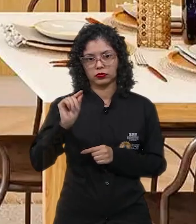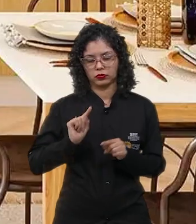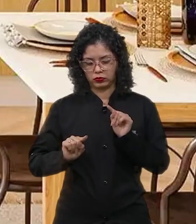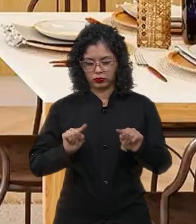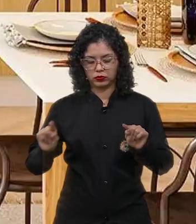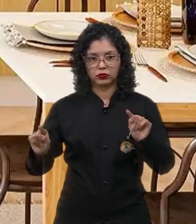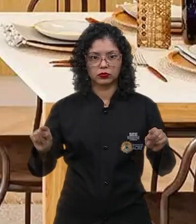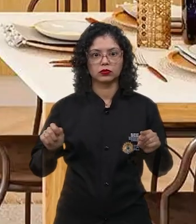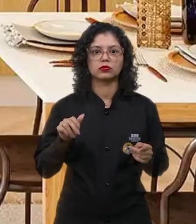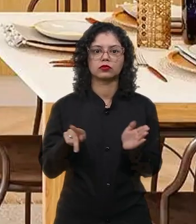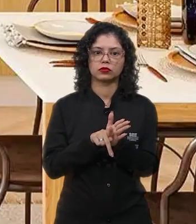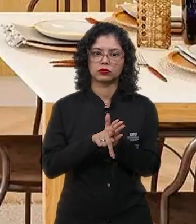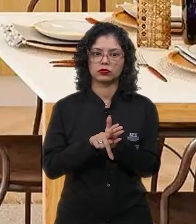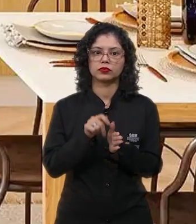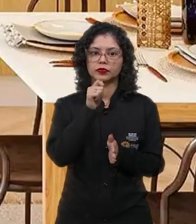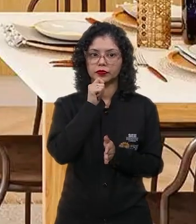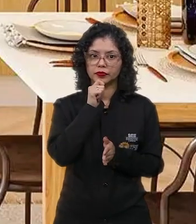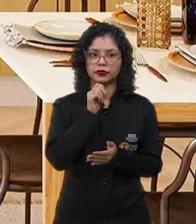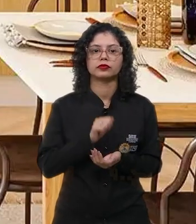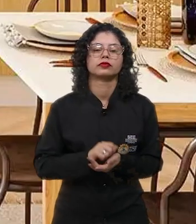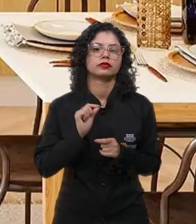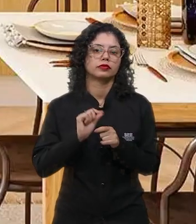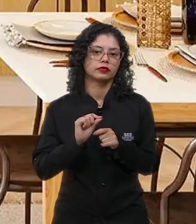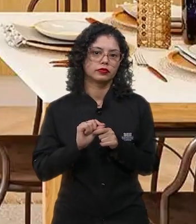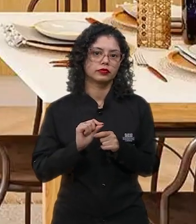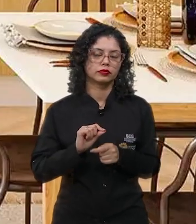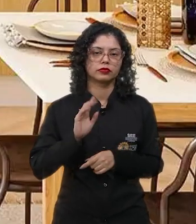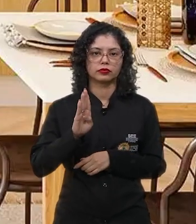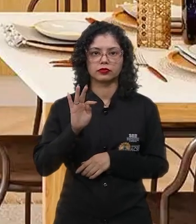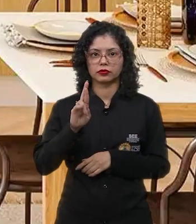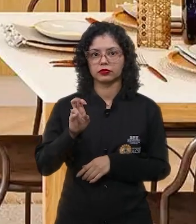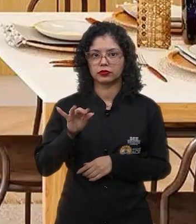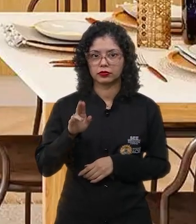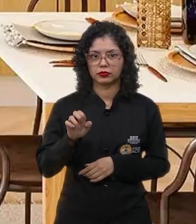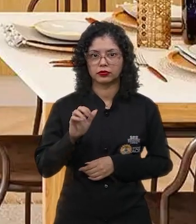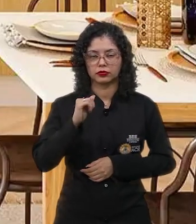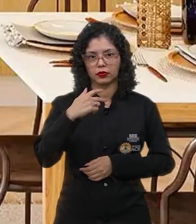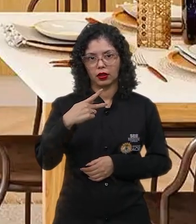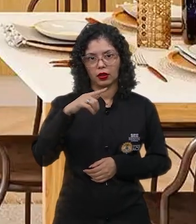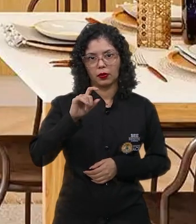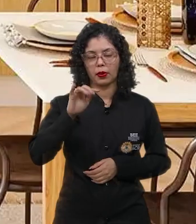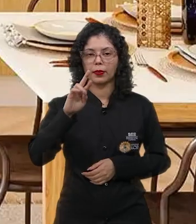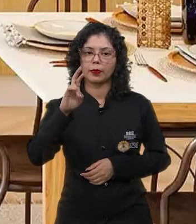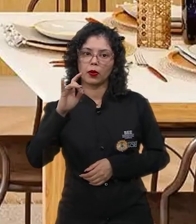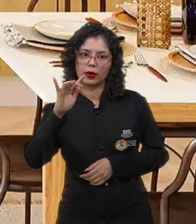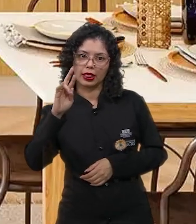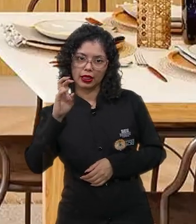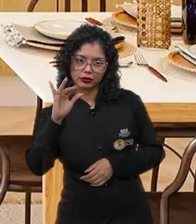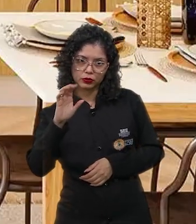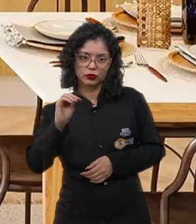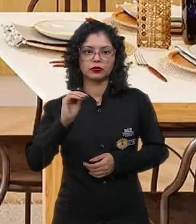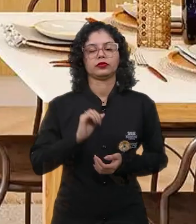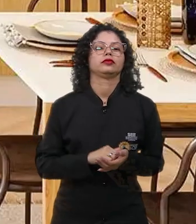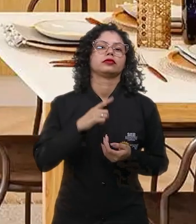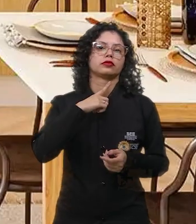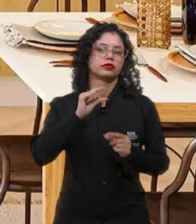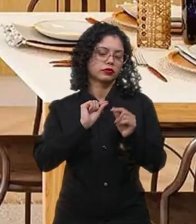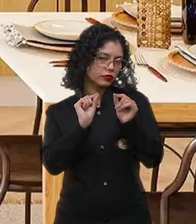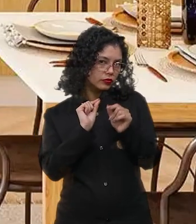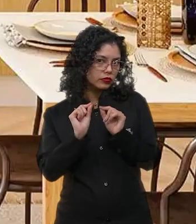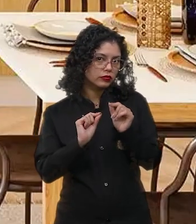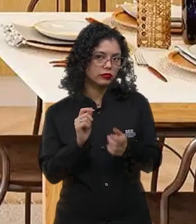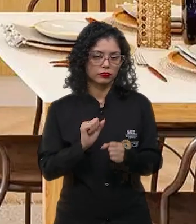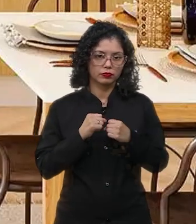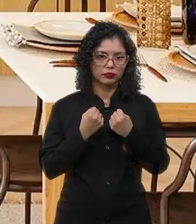nosso fogão, é feito de baquelite ou polipropileno. Né? Então, ele vai ter o quê? Essa resistência